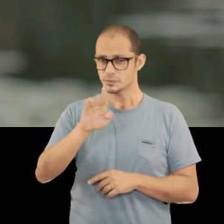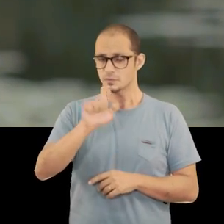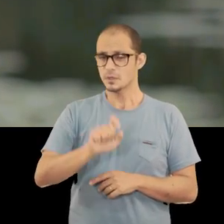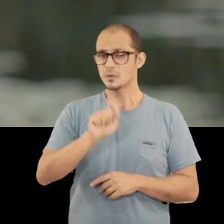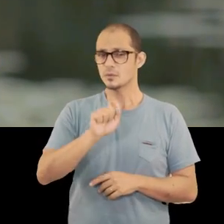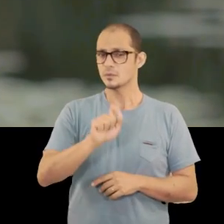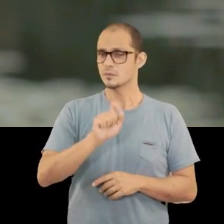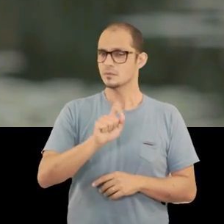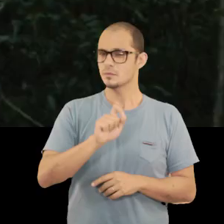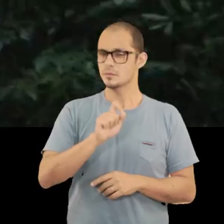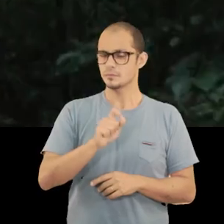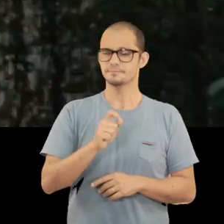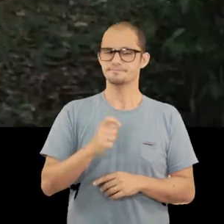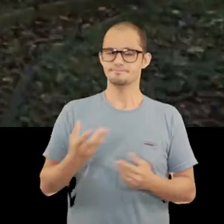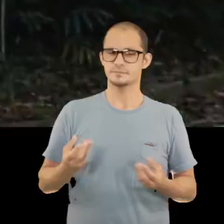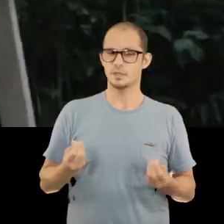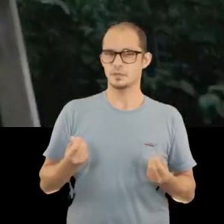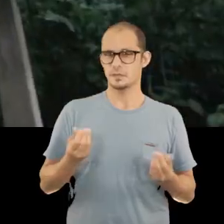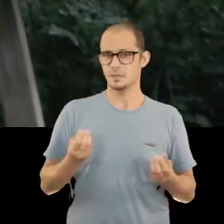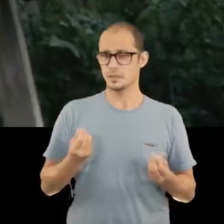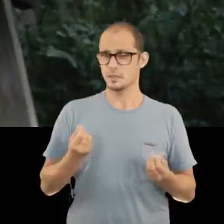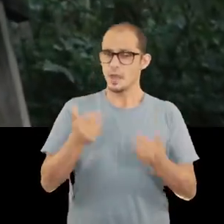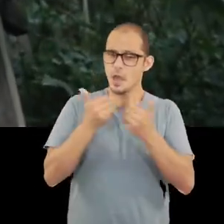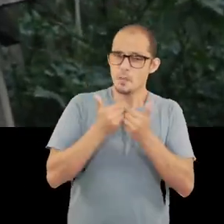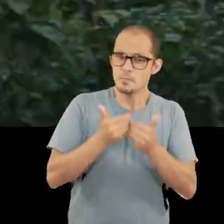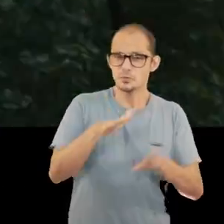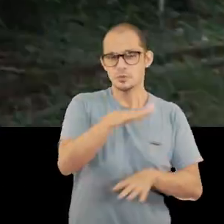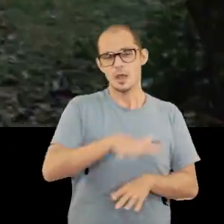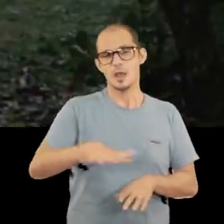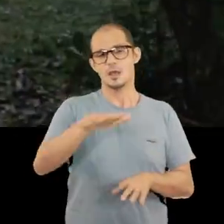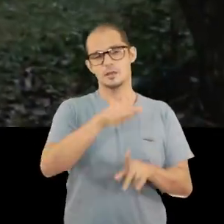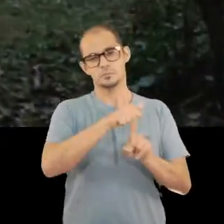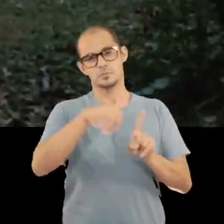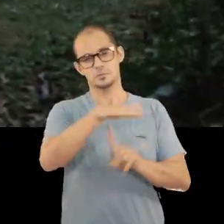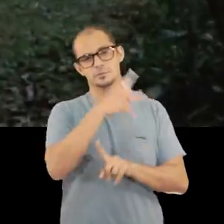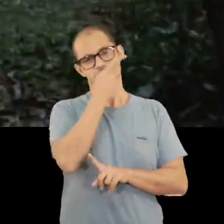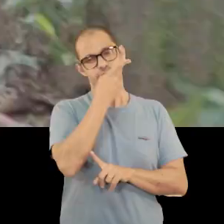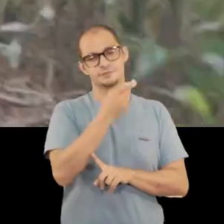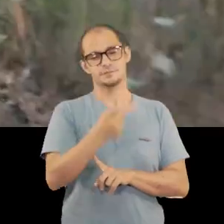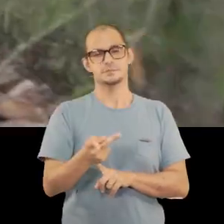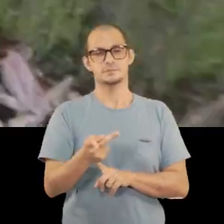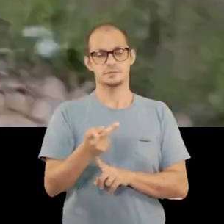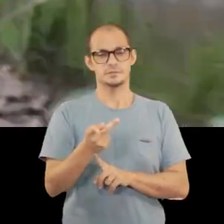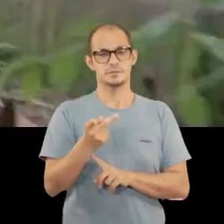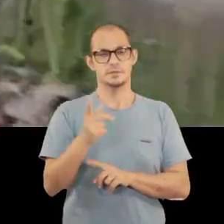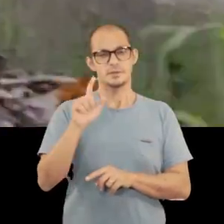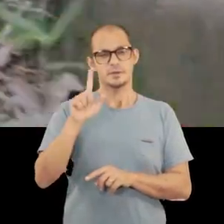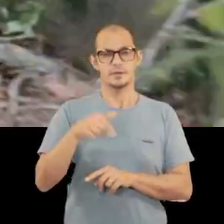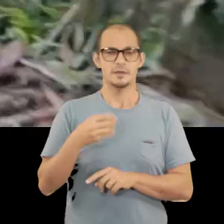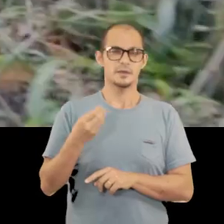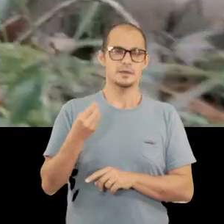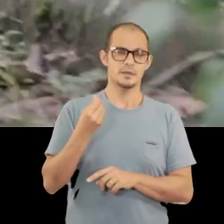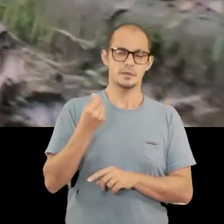ele é muito mais do que isso. E hoje o apelo de abertura dessa área para a sociedade, ele